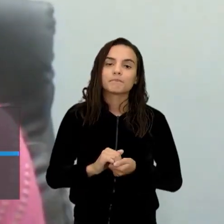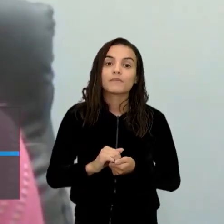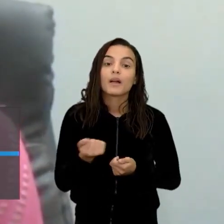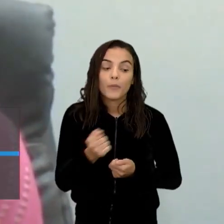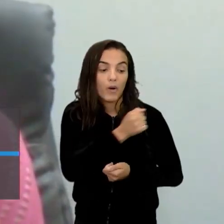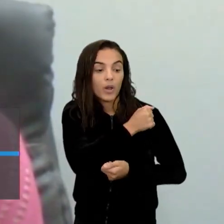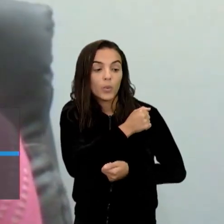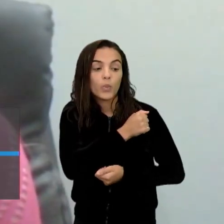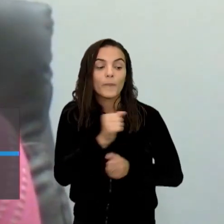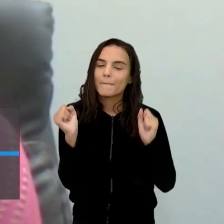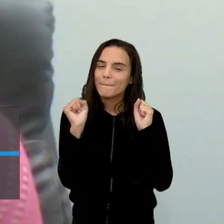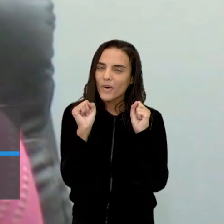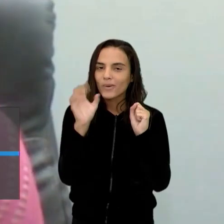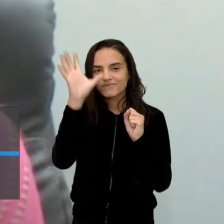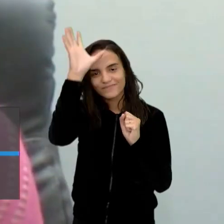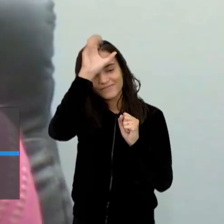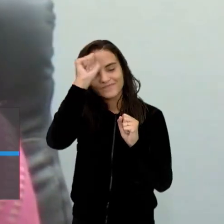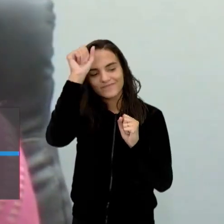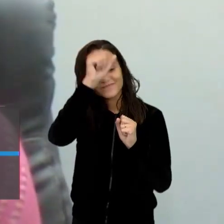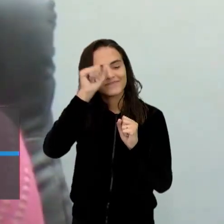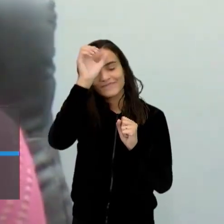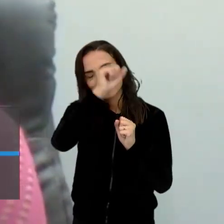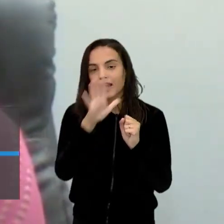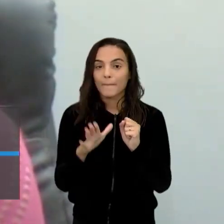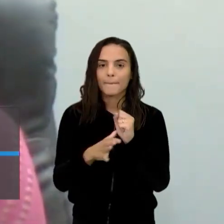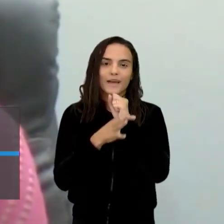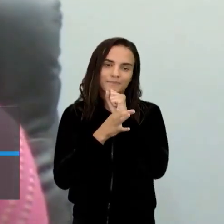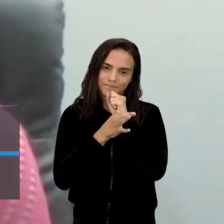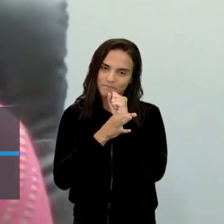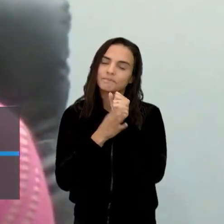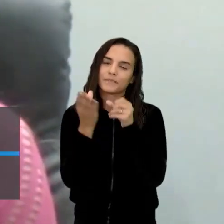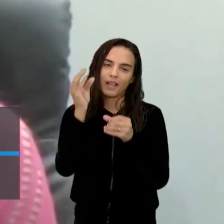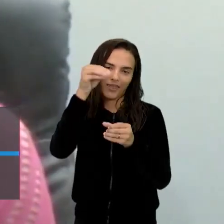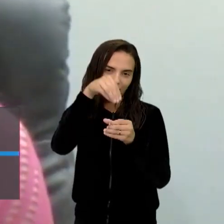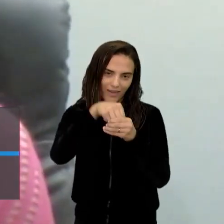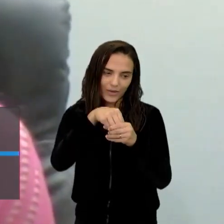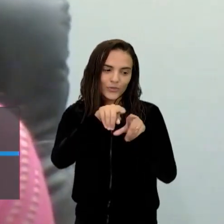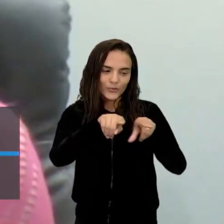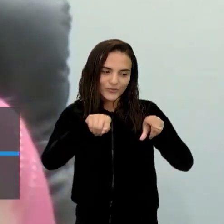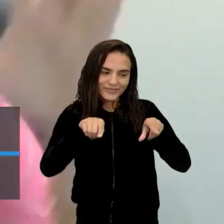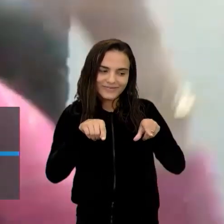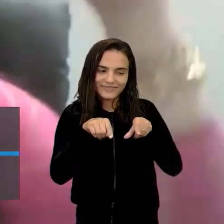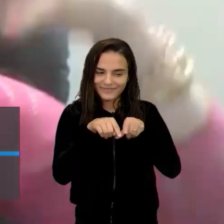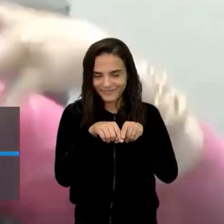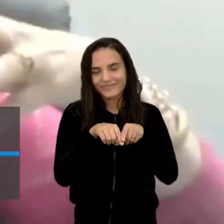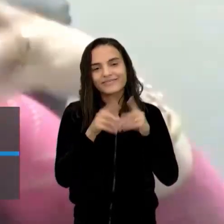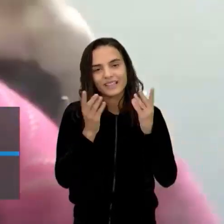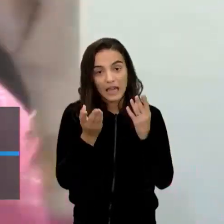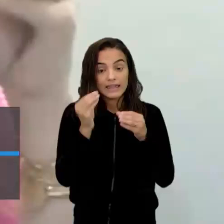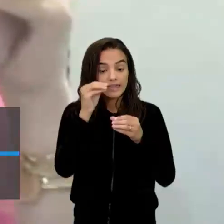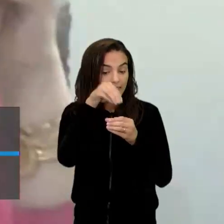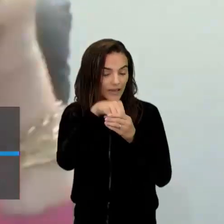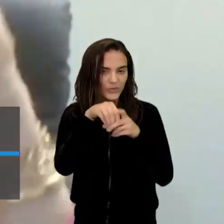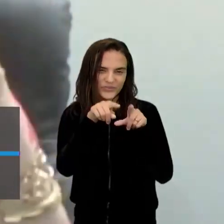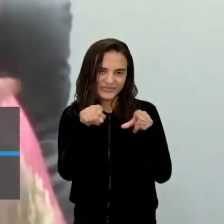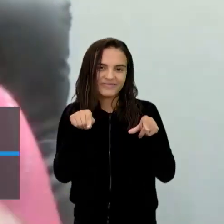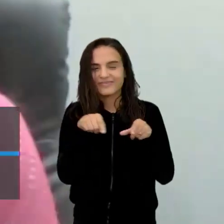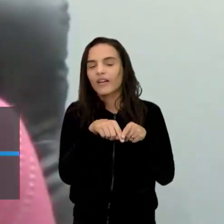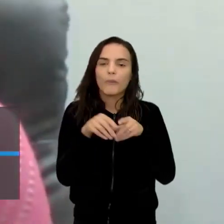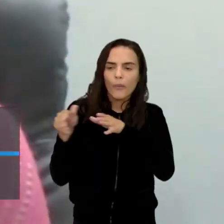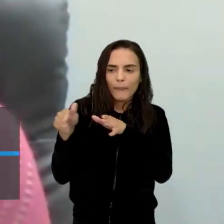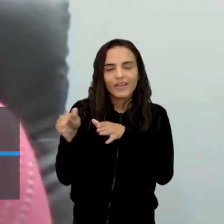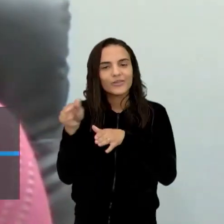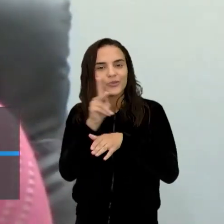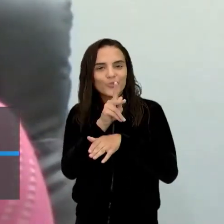aluno possa aprender de forma segura dentro do seu quarto, dentro do quarto que no momento que o professor entra